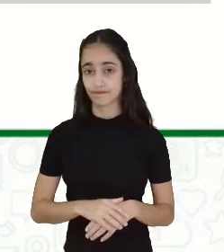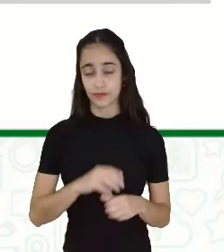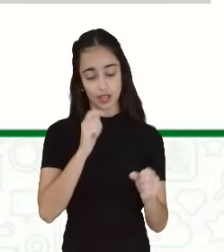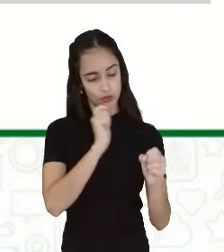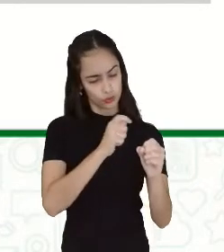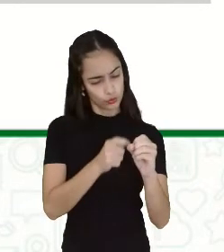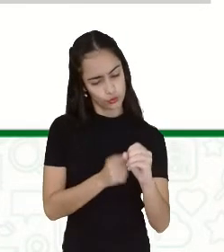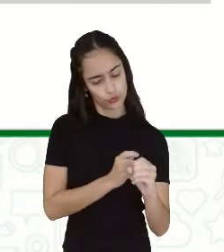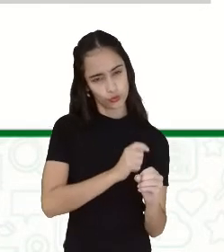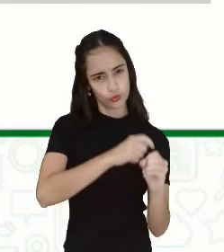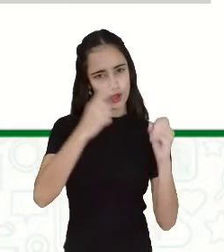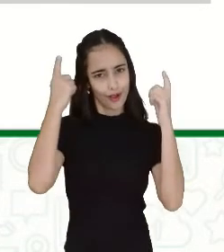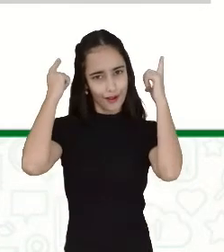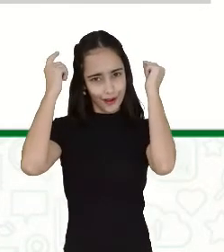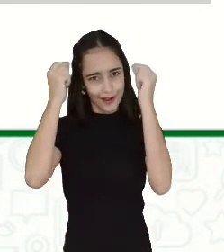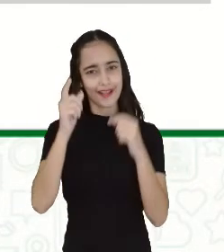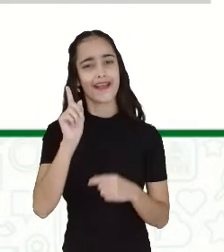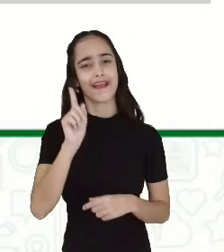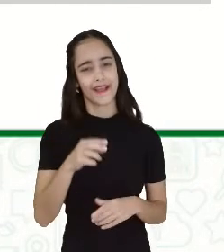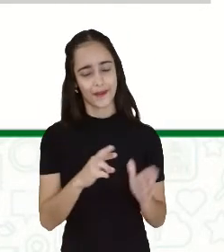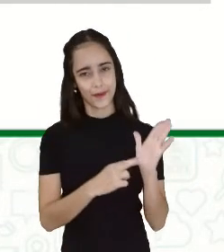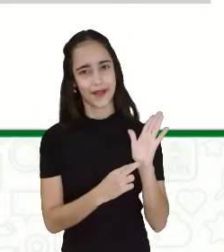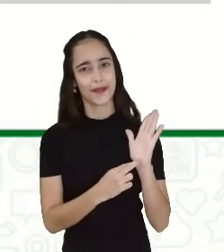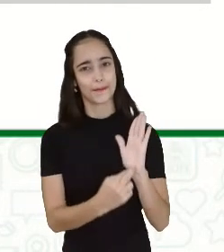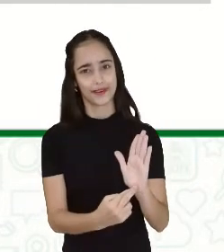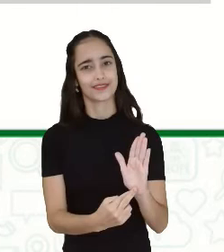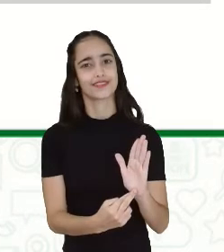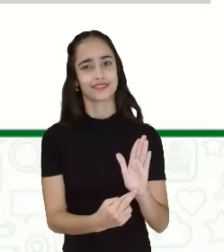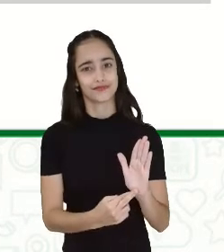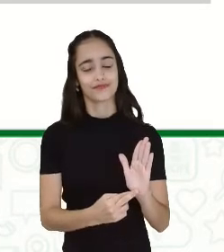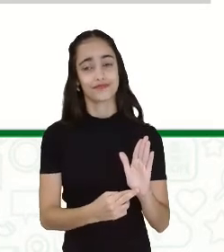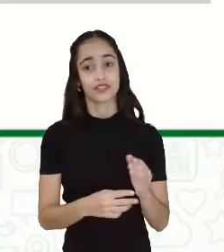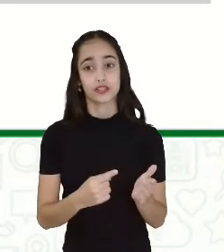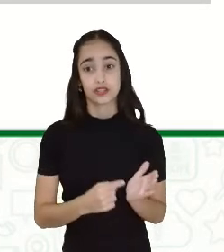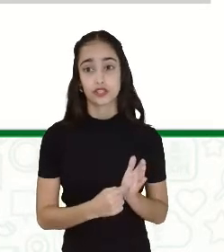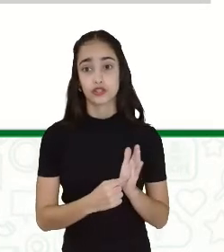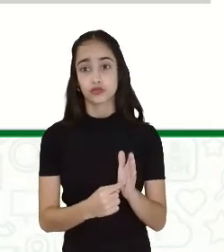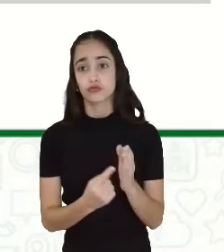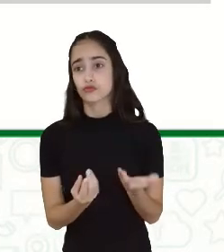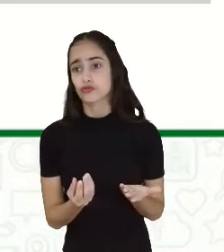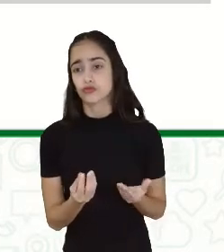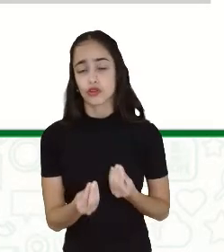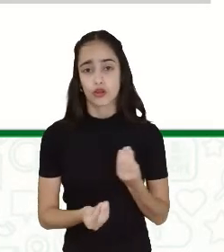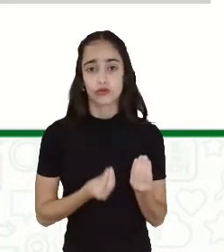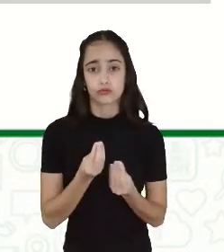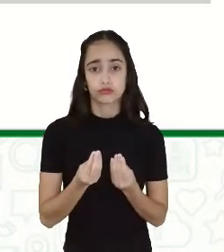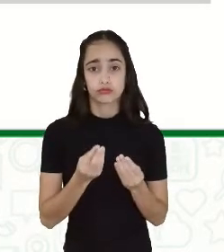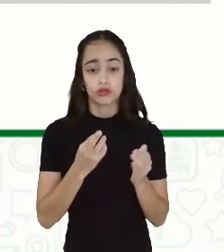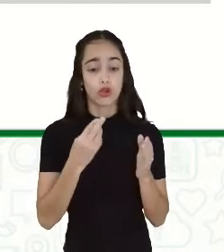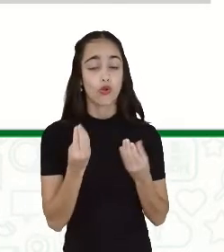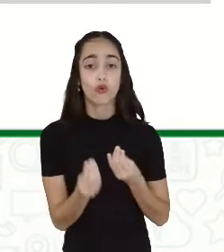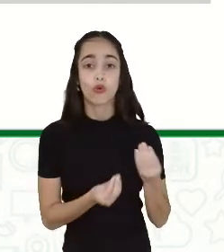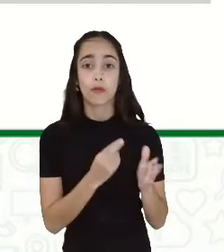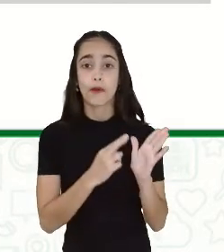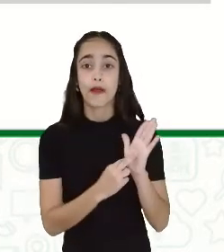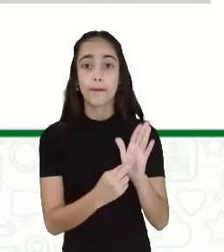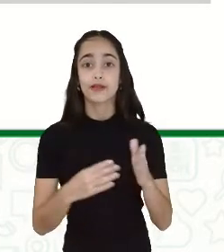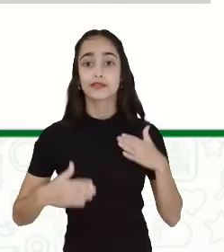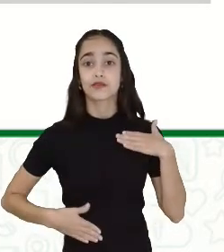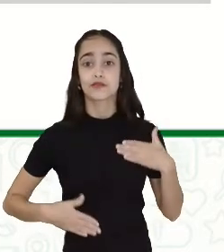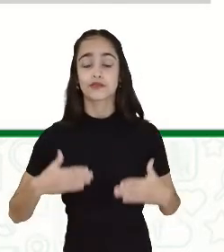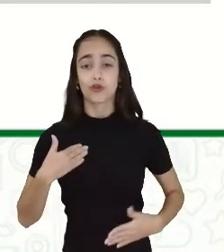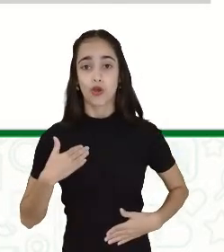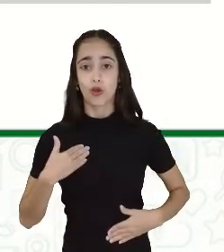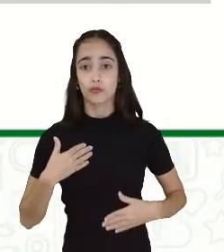representação lembra a gente falou na outra aula que idealizada né que busca representar o corpo o mais